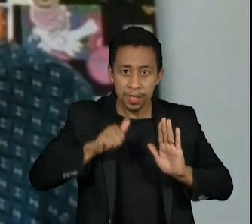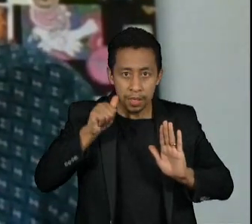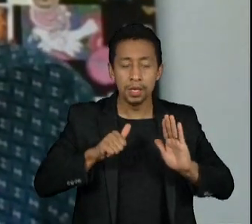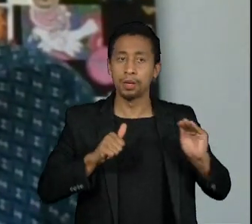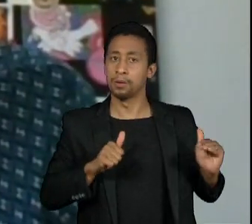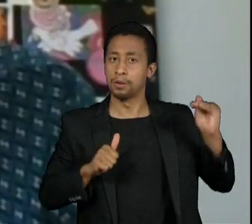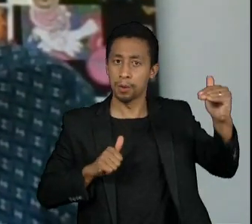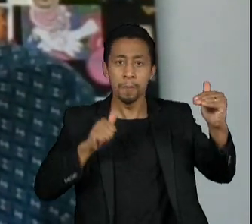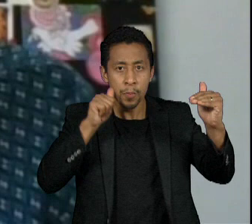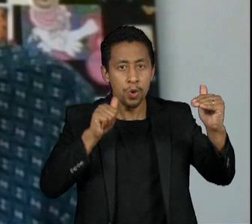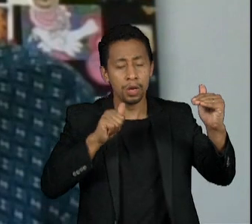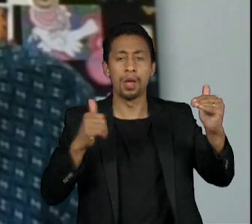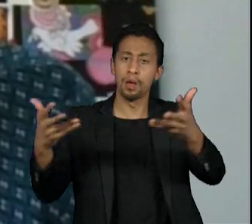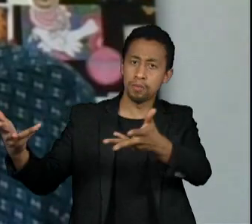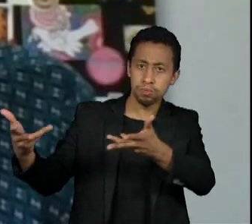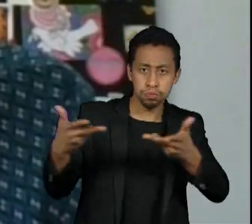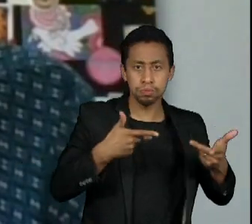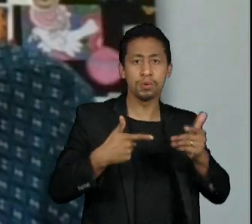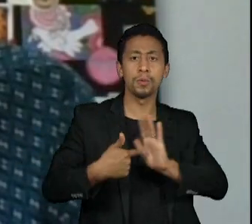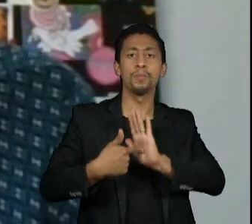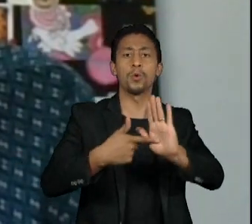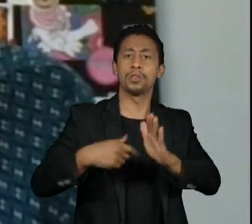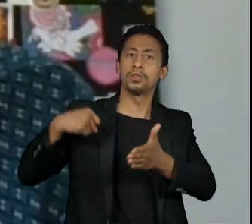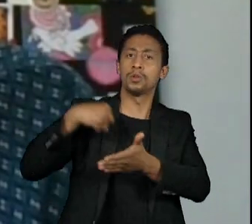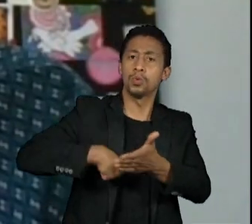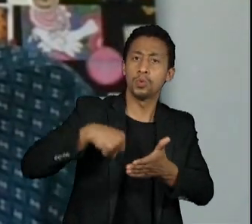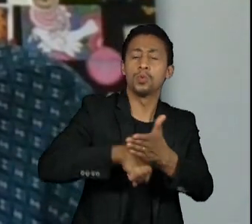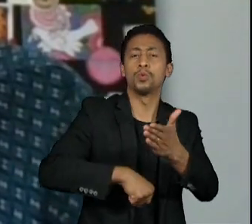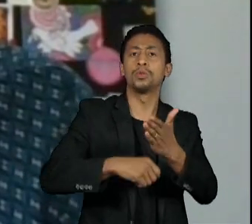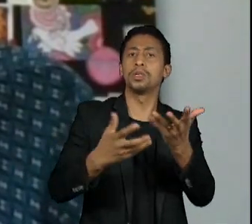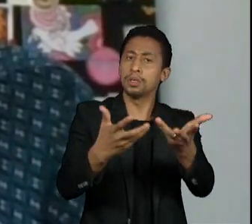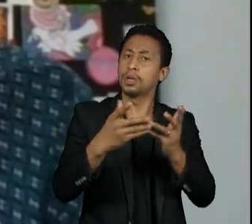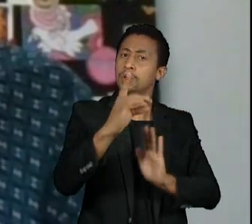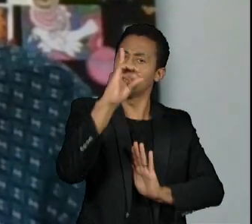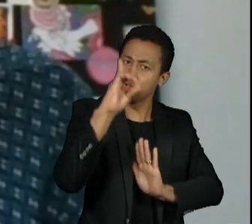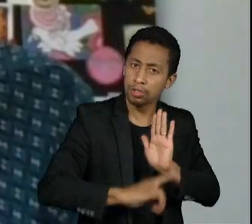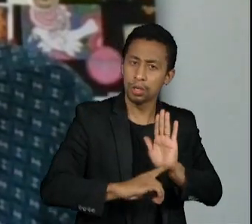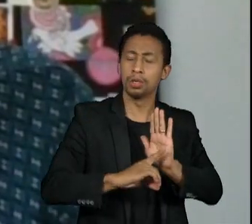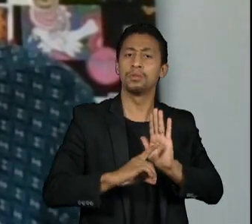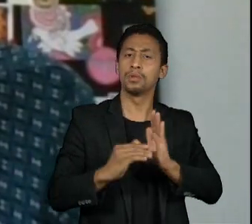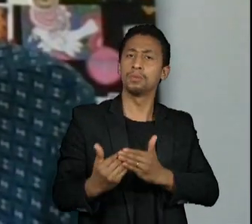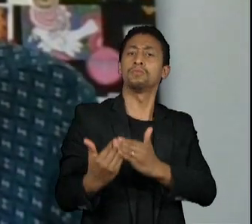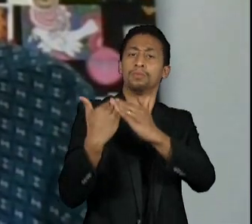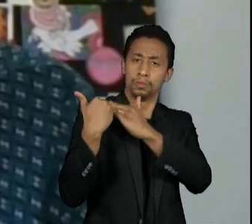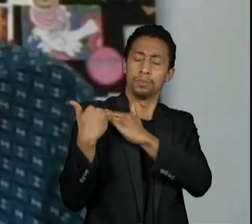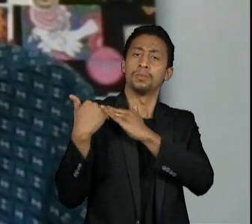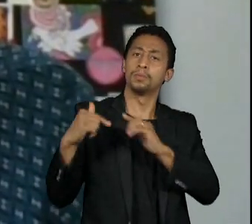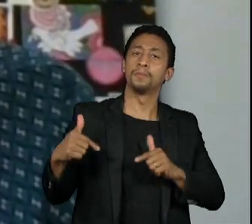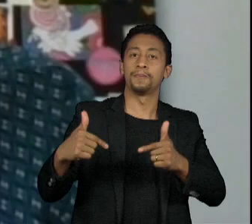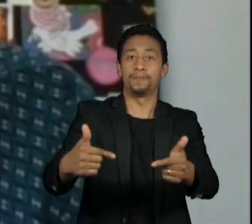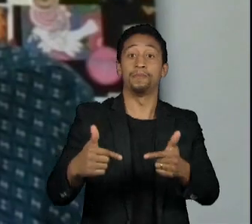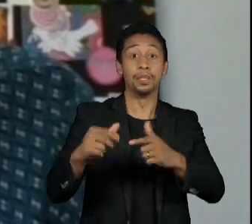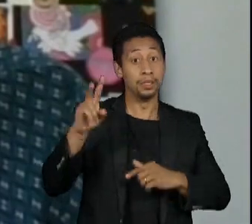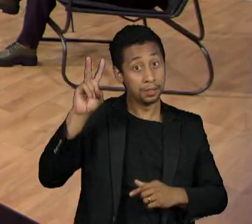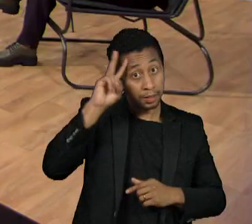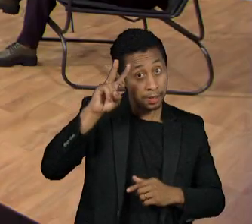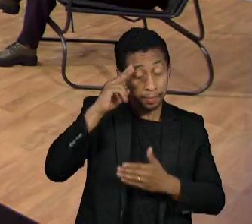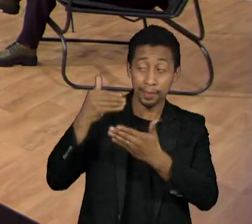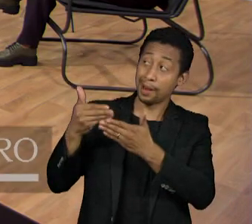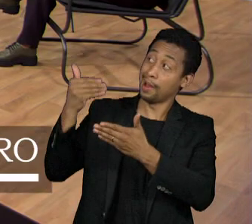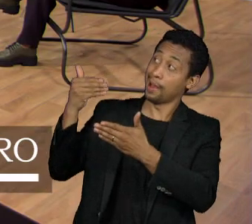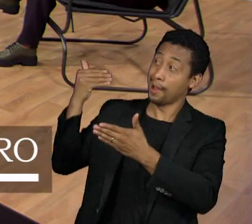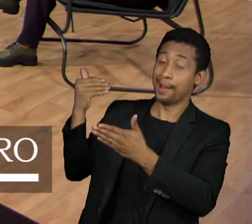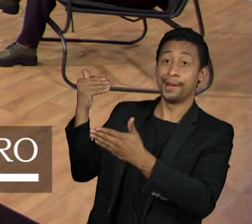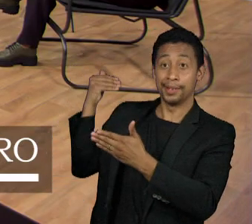histórico de luta e de reivindicação por direitos que foram muito responsáveis, né? Lembradas que vieram antes da